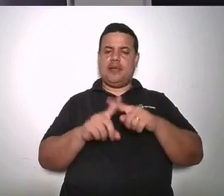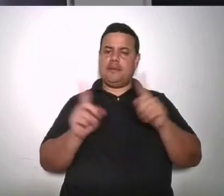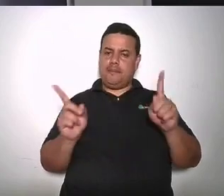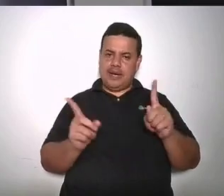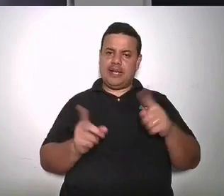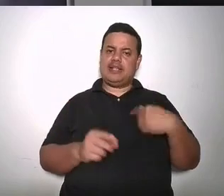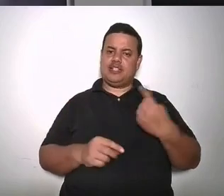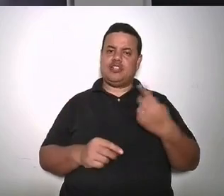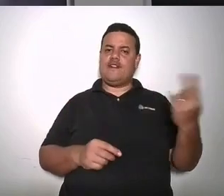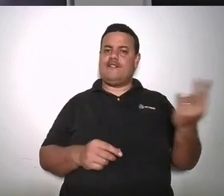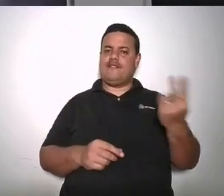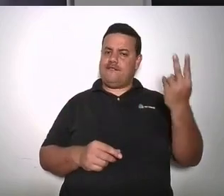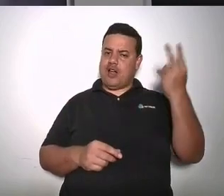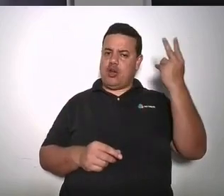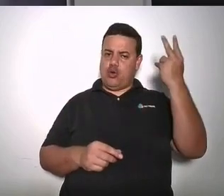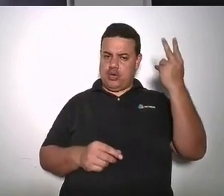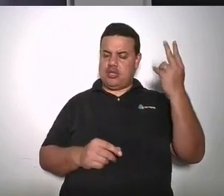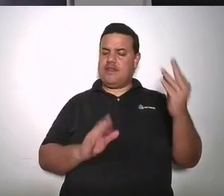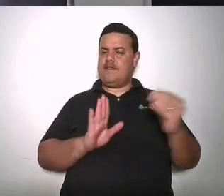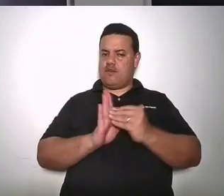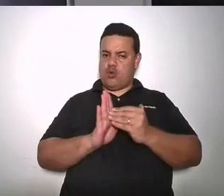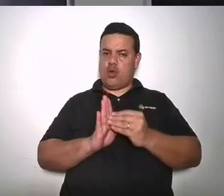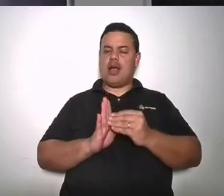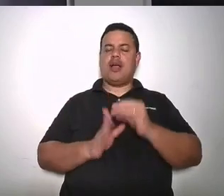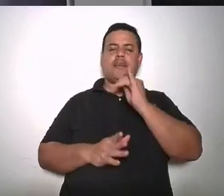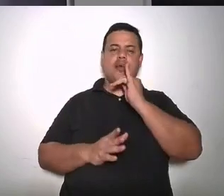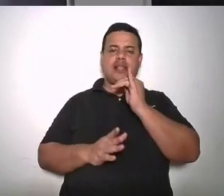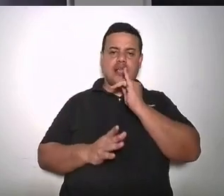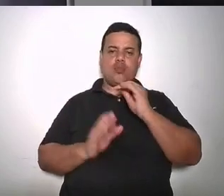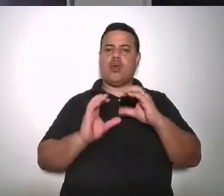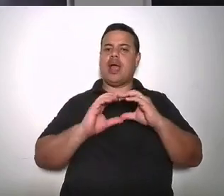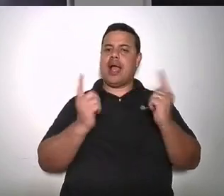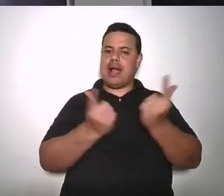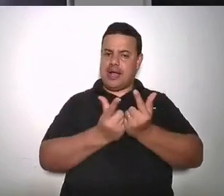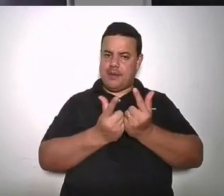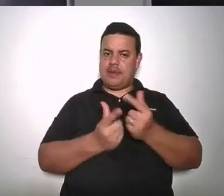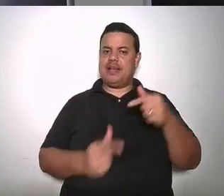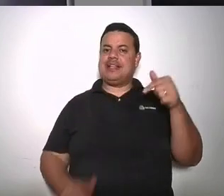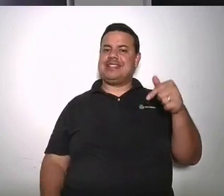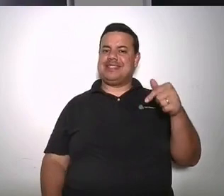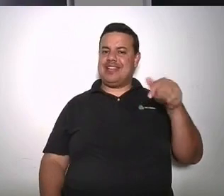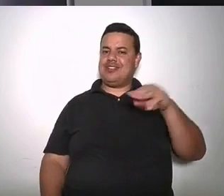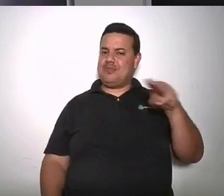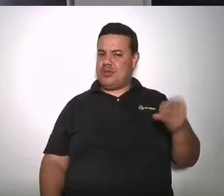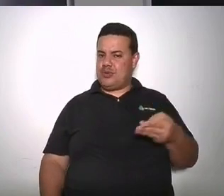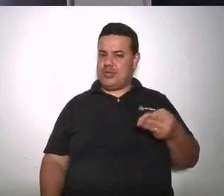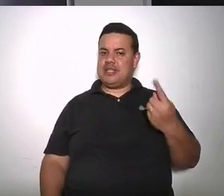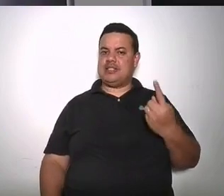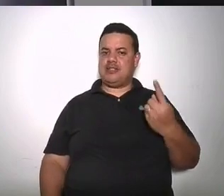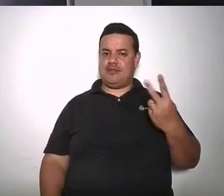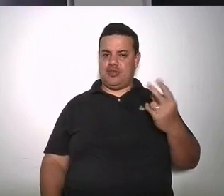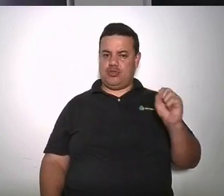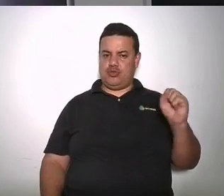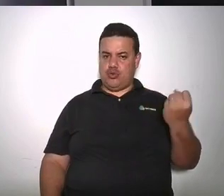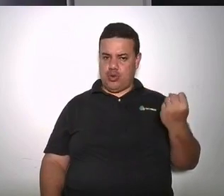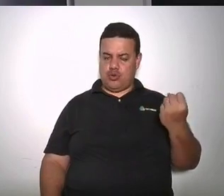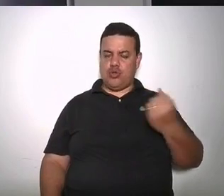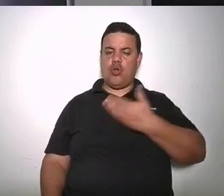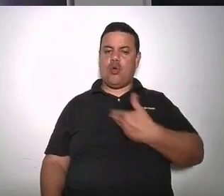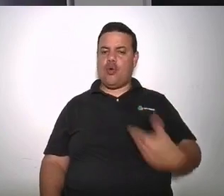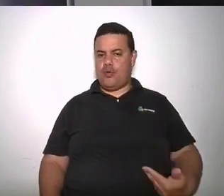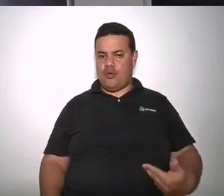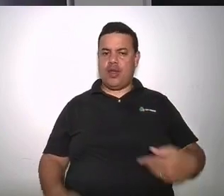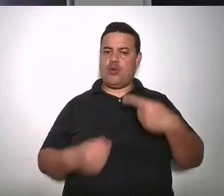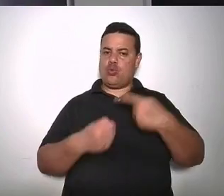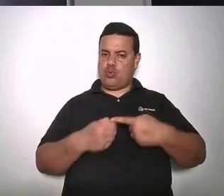valores, como foi colocado lá. A Câmara Municipal vai receber 7.128.000. O Governo Municipal, dentro